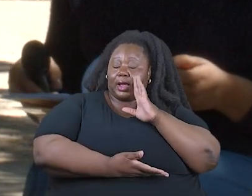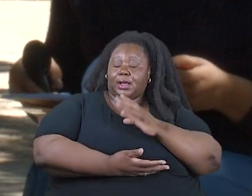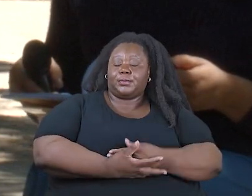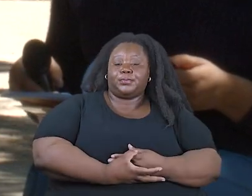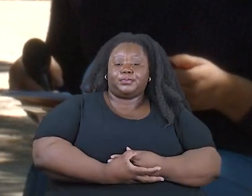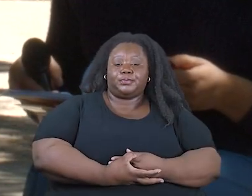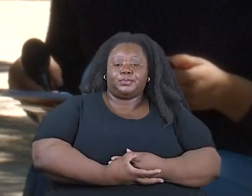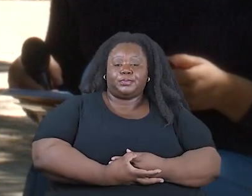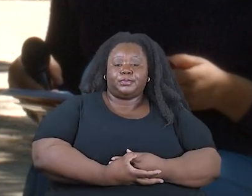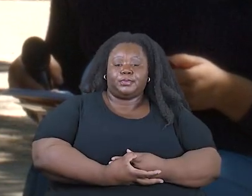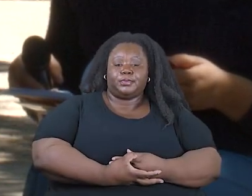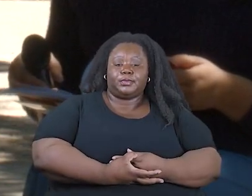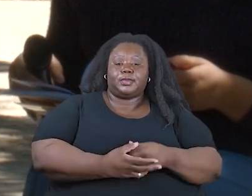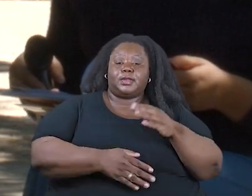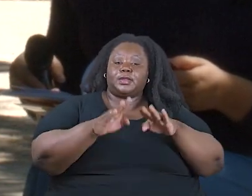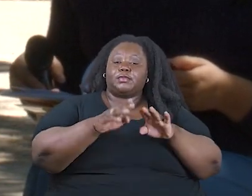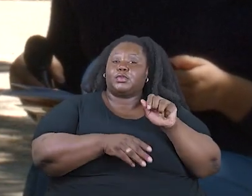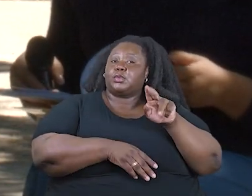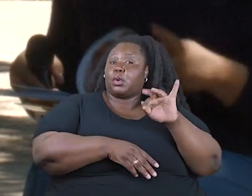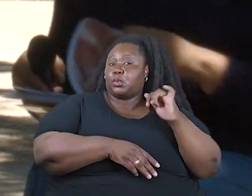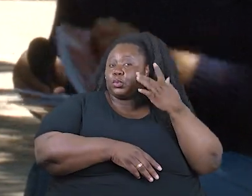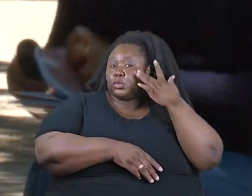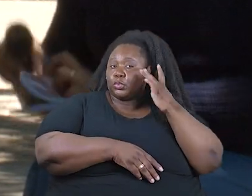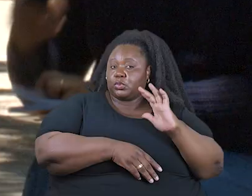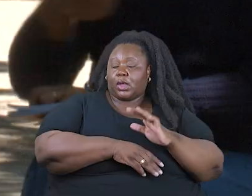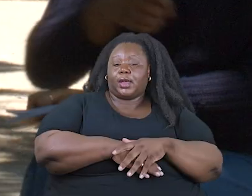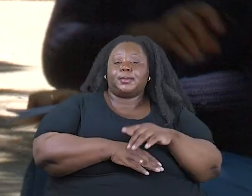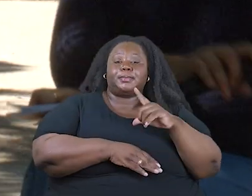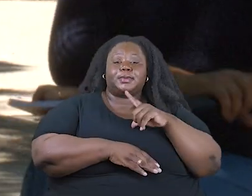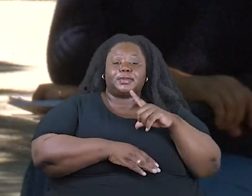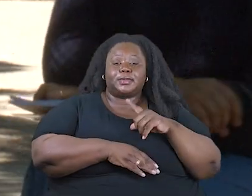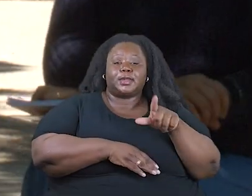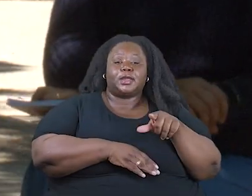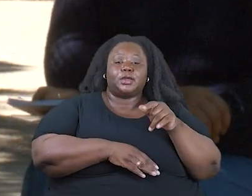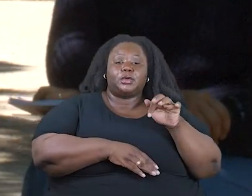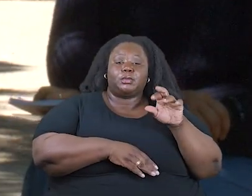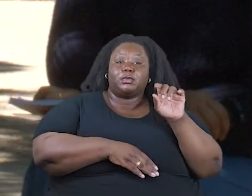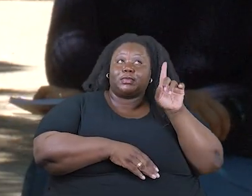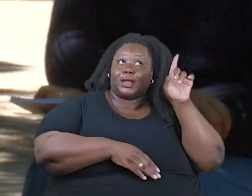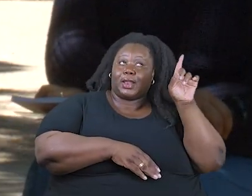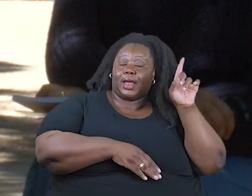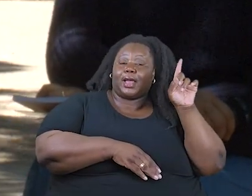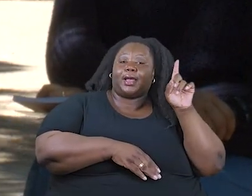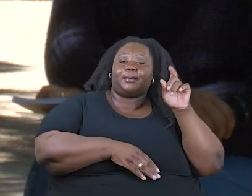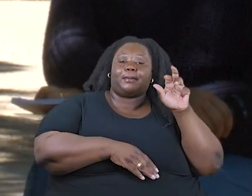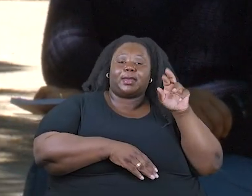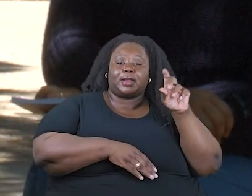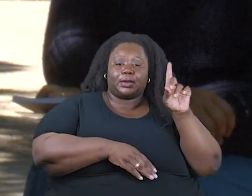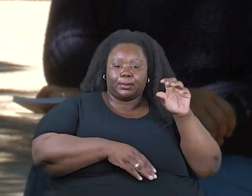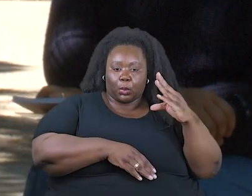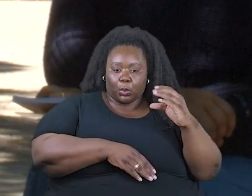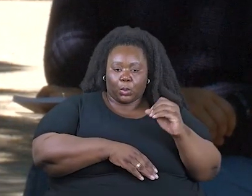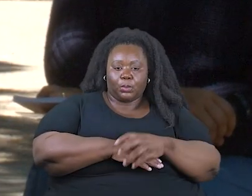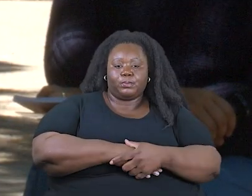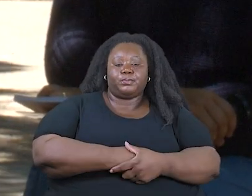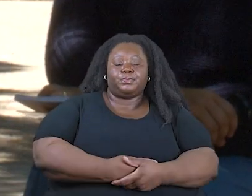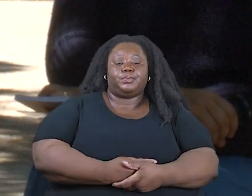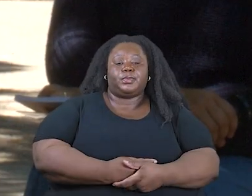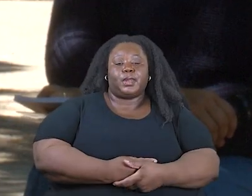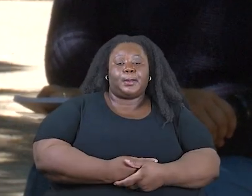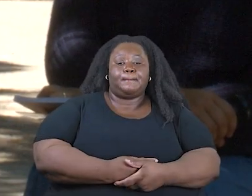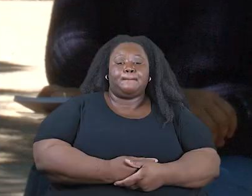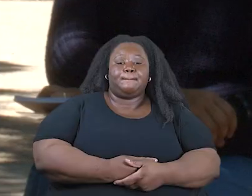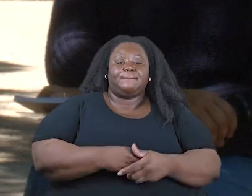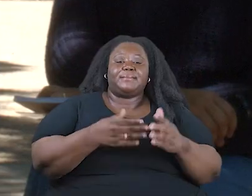talvez o Augusto não saiba dessa história. Tem uma fundação lá em Pernambuco, a Joaquim Nabuco, que